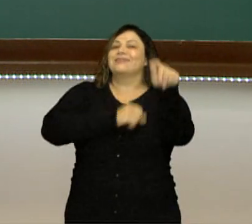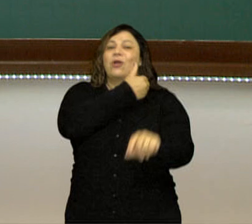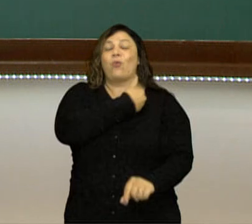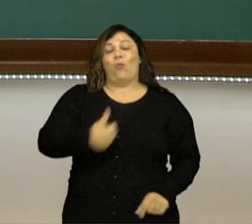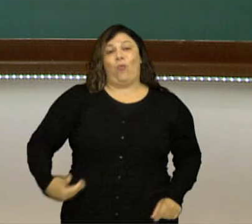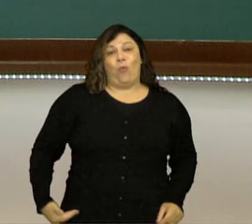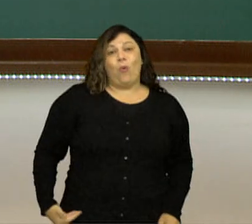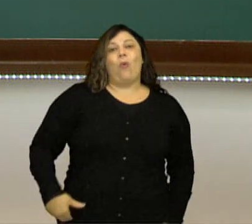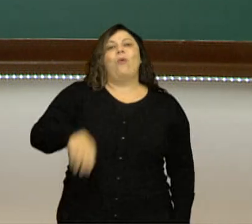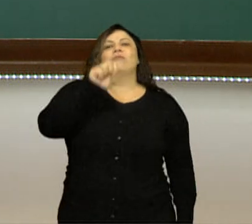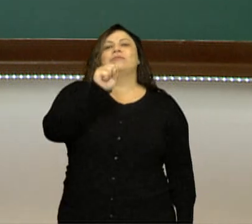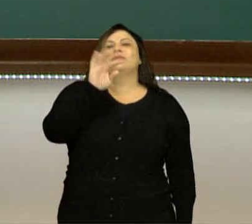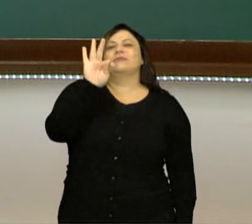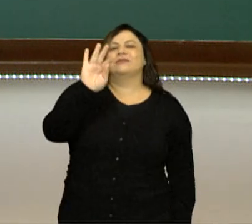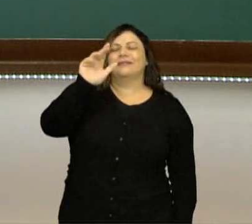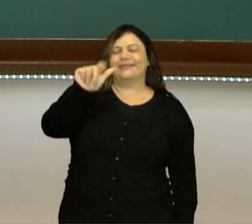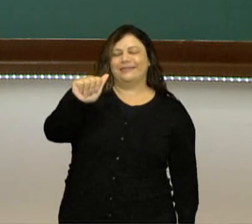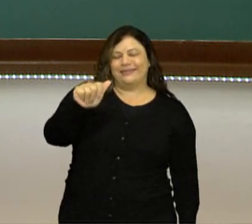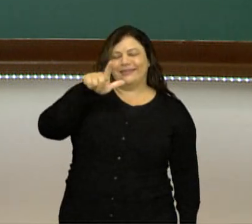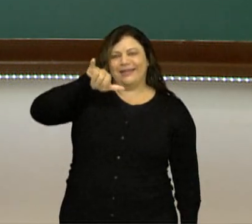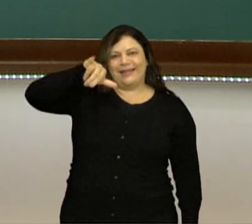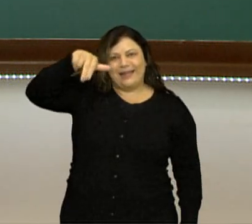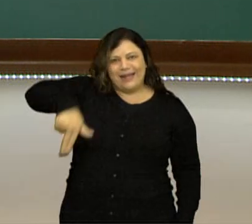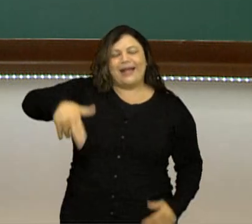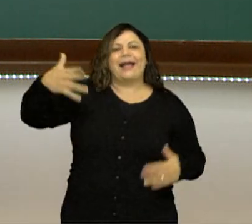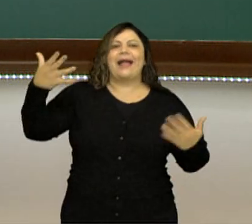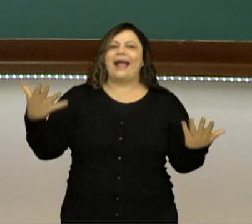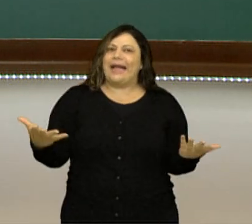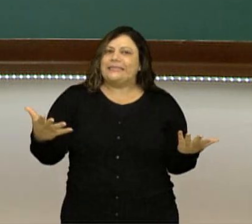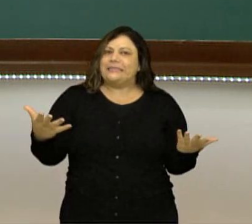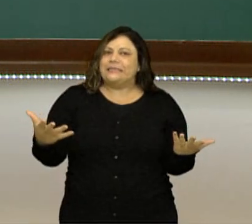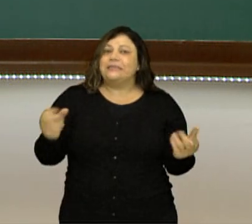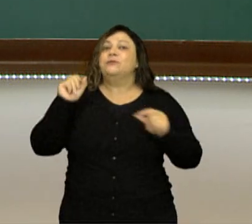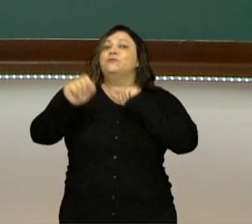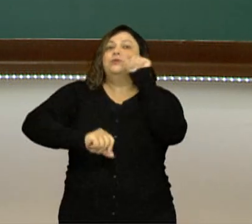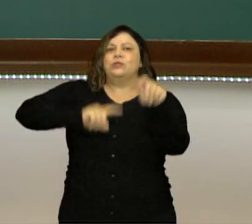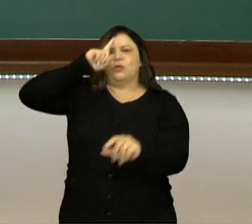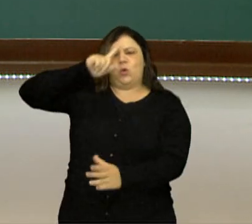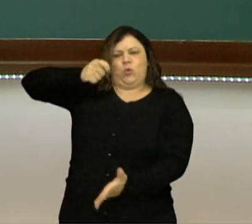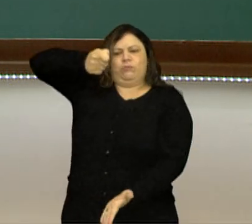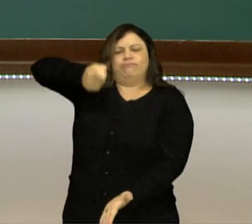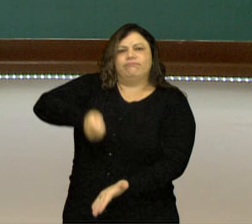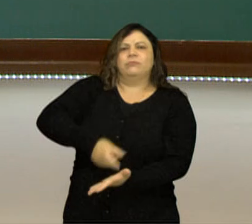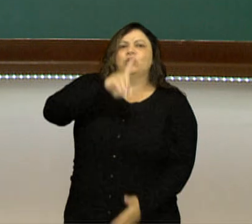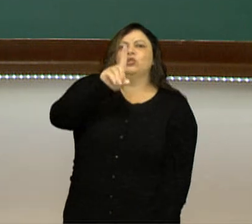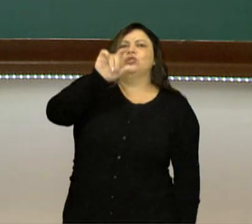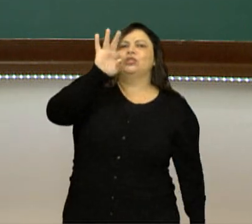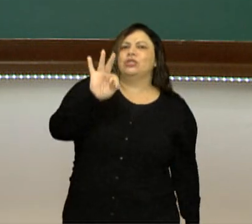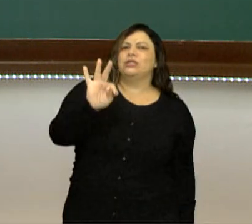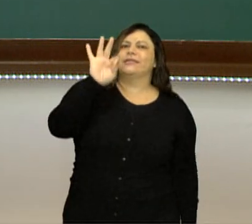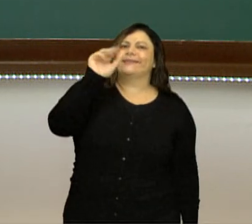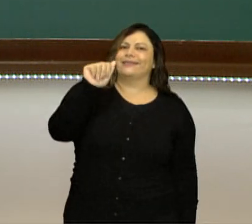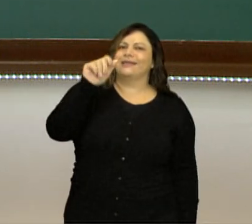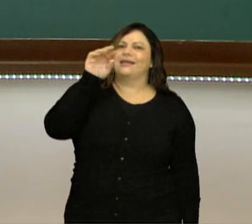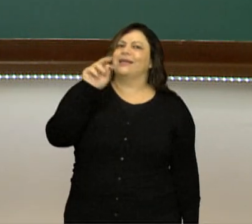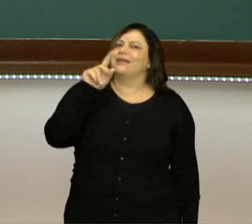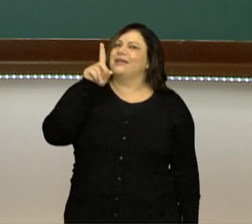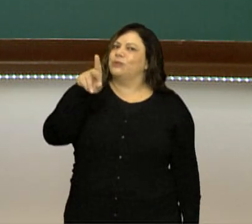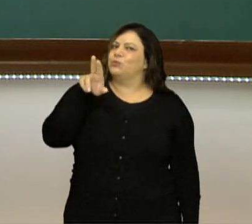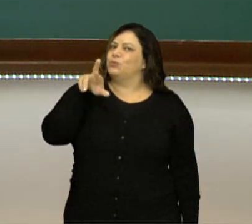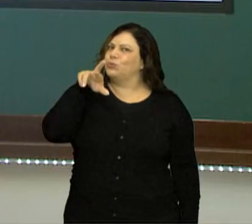do Joseph Stalin na União Soviética foi uma ditadura. Foi. A União